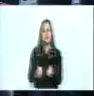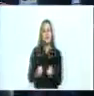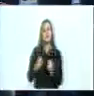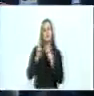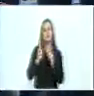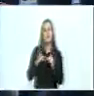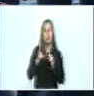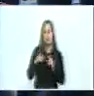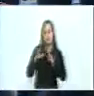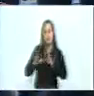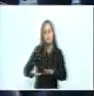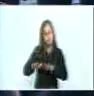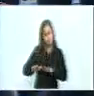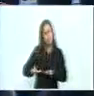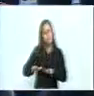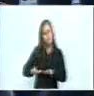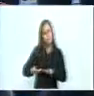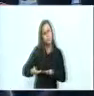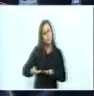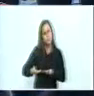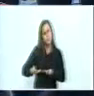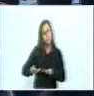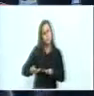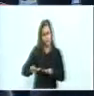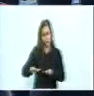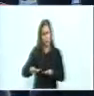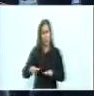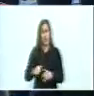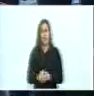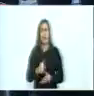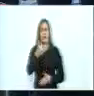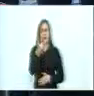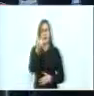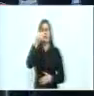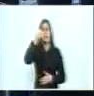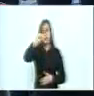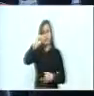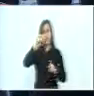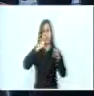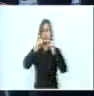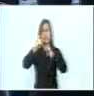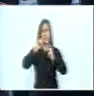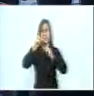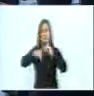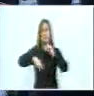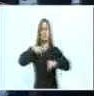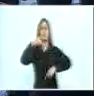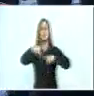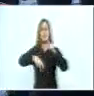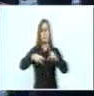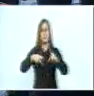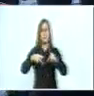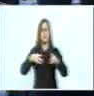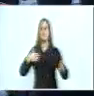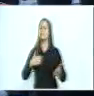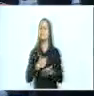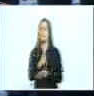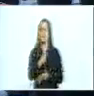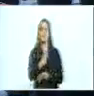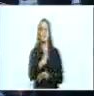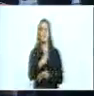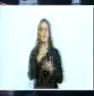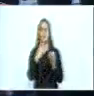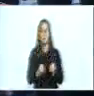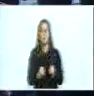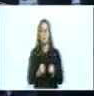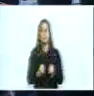permaneçam como se encontram. Ata da 18ª reunião ordinária, aprovada.